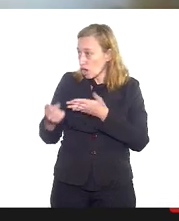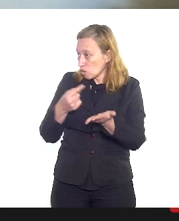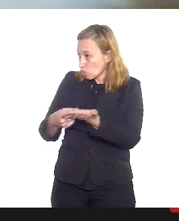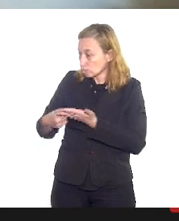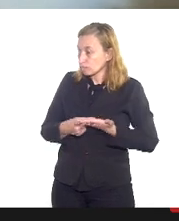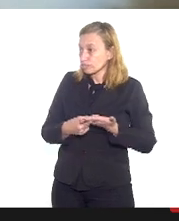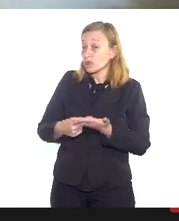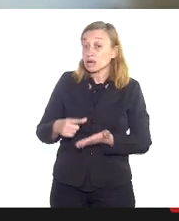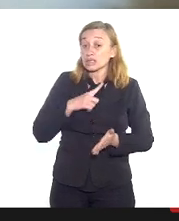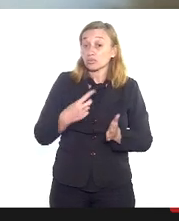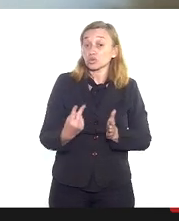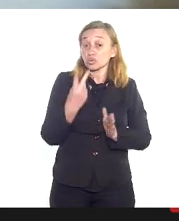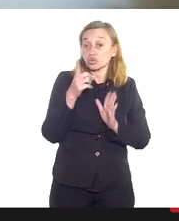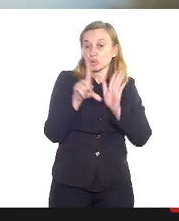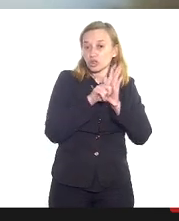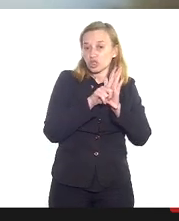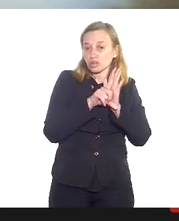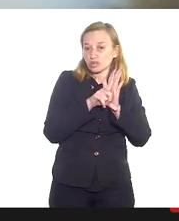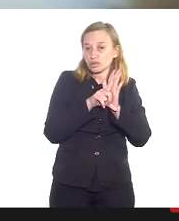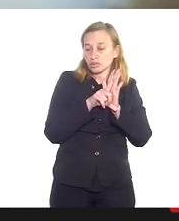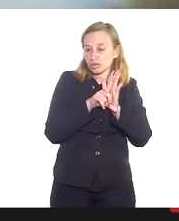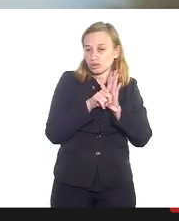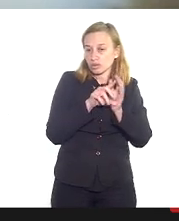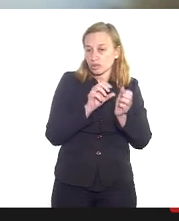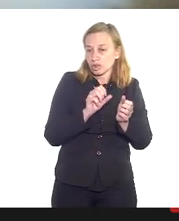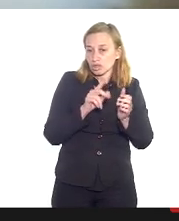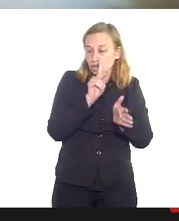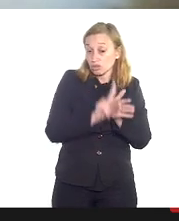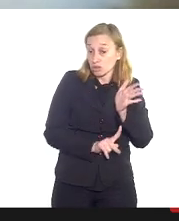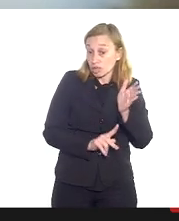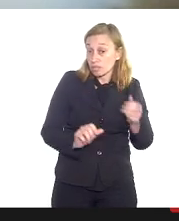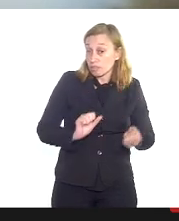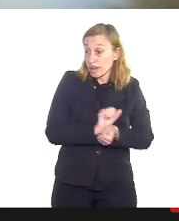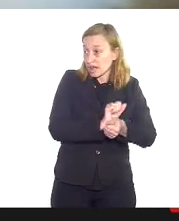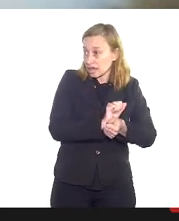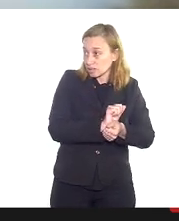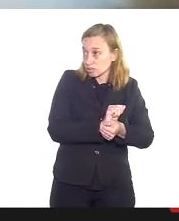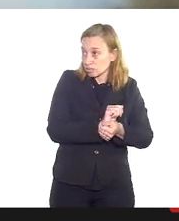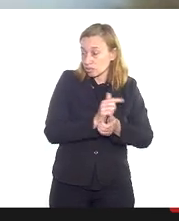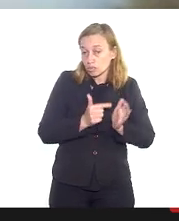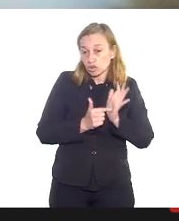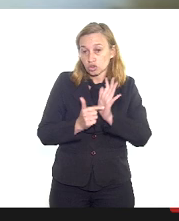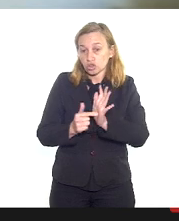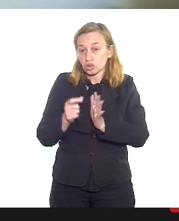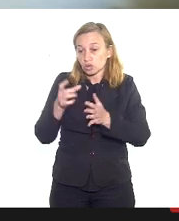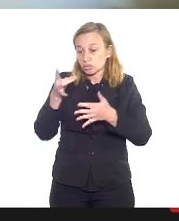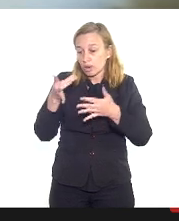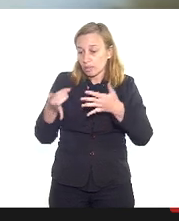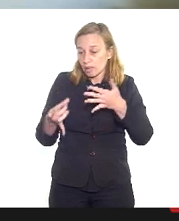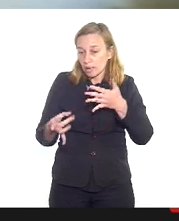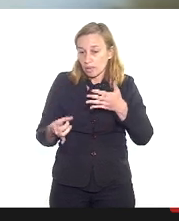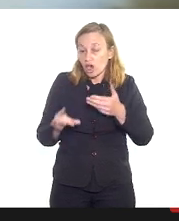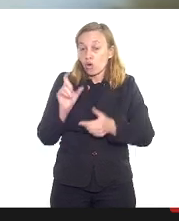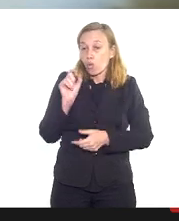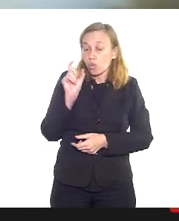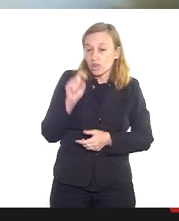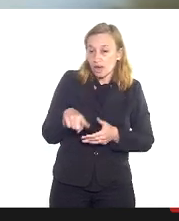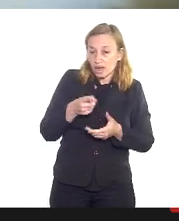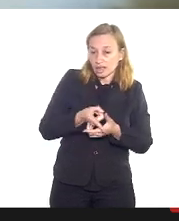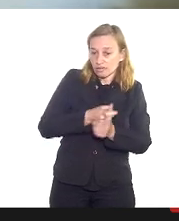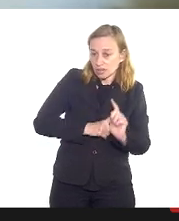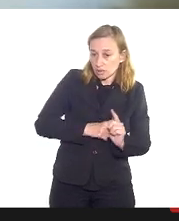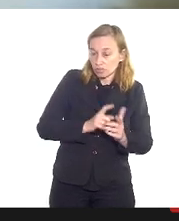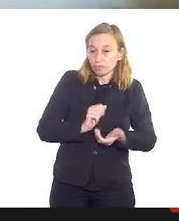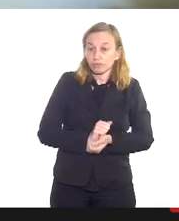anos parados, definindo devedor ponto mais, mas os doutos